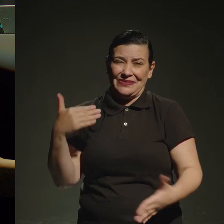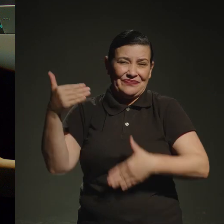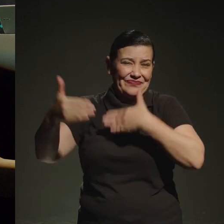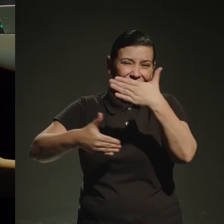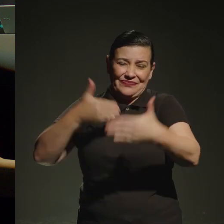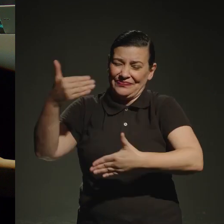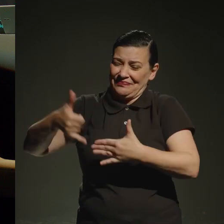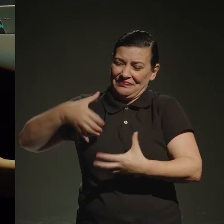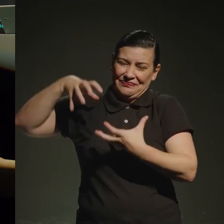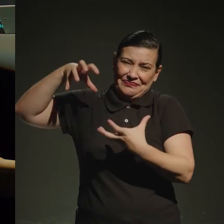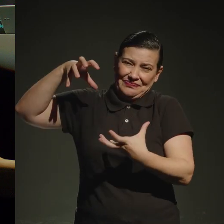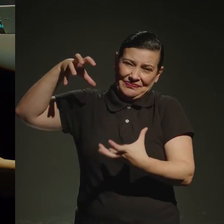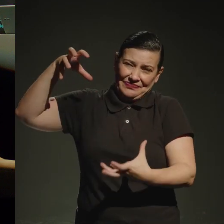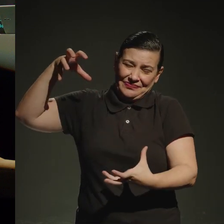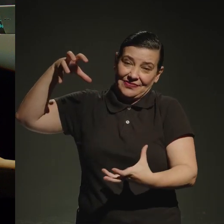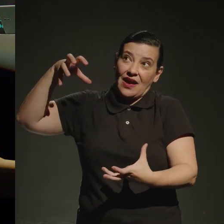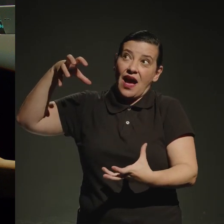Também nunca ofereci.